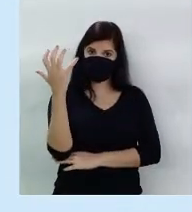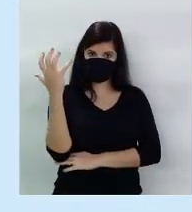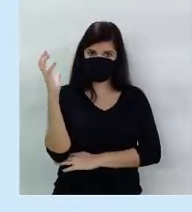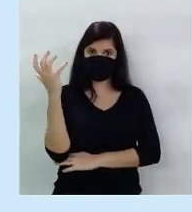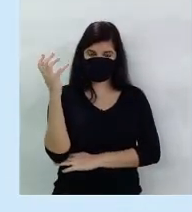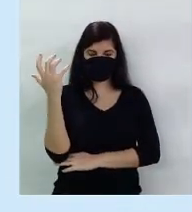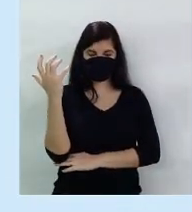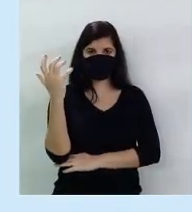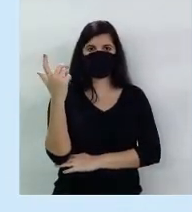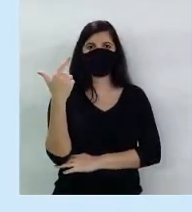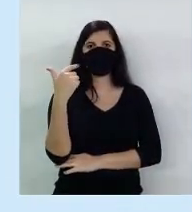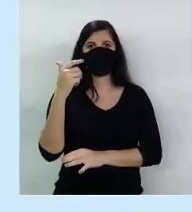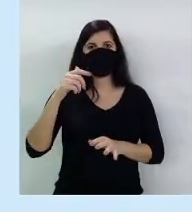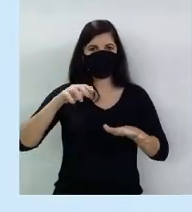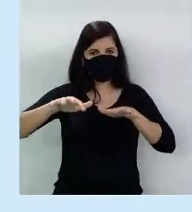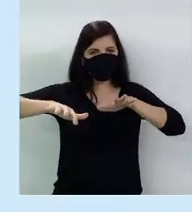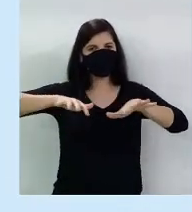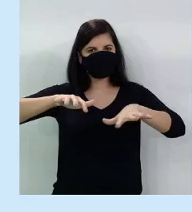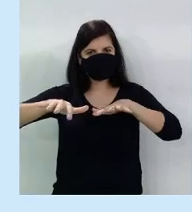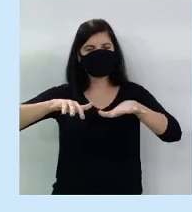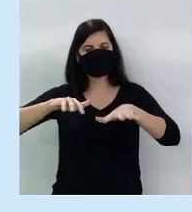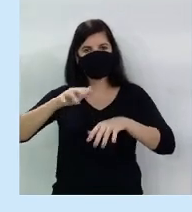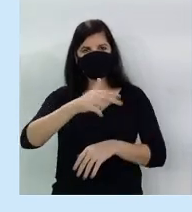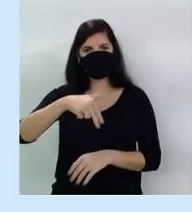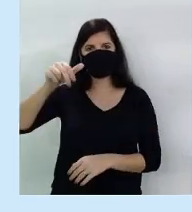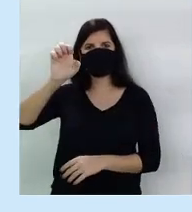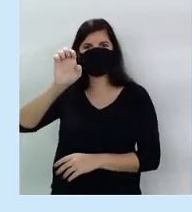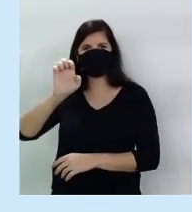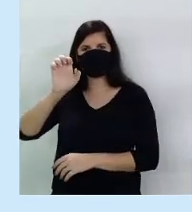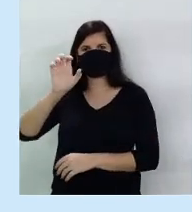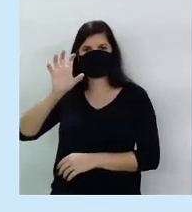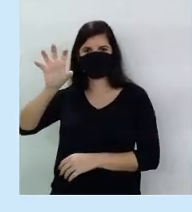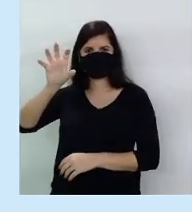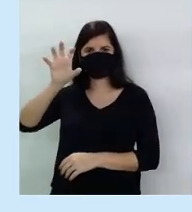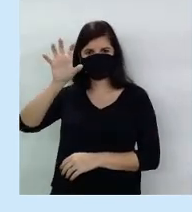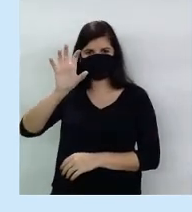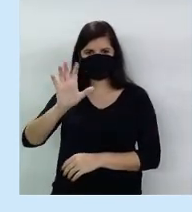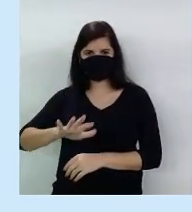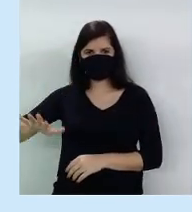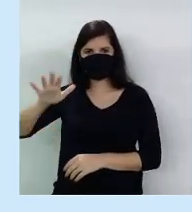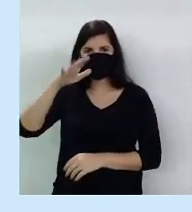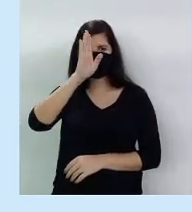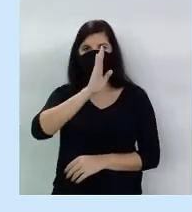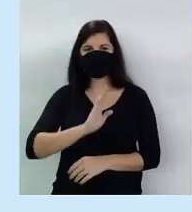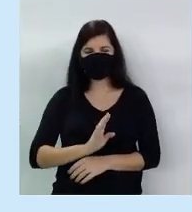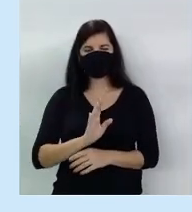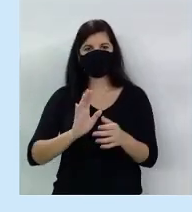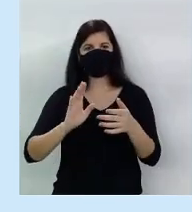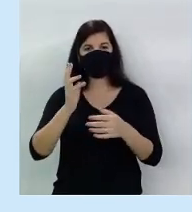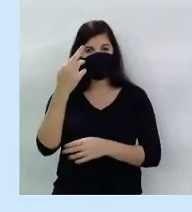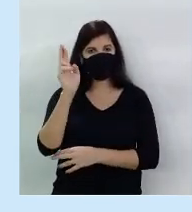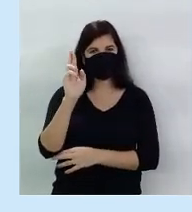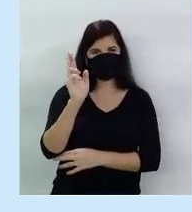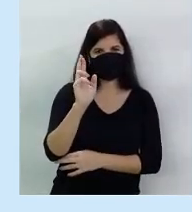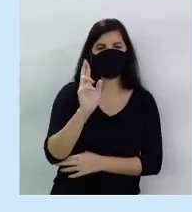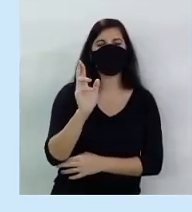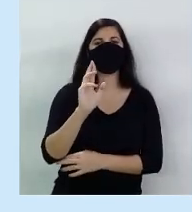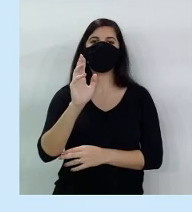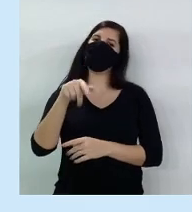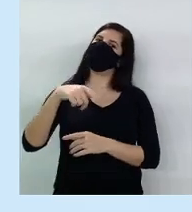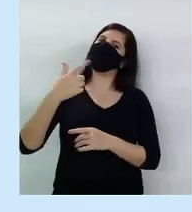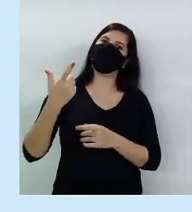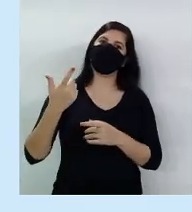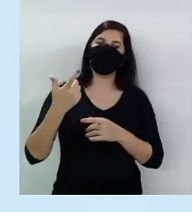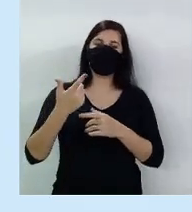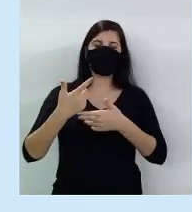sagrada, o culto, Nordeste brasileiro, tradição religiosa. Então é uma